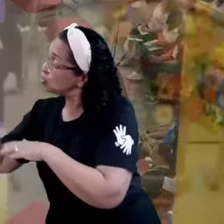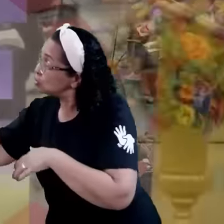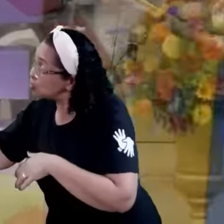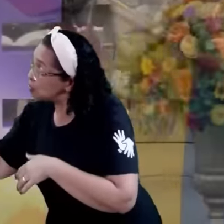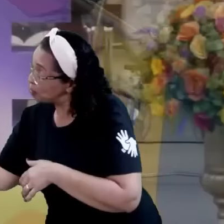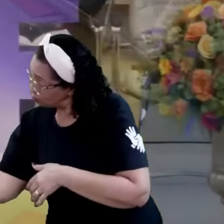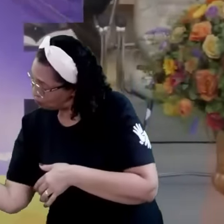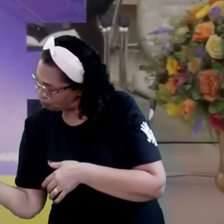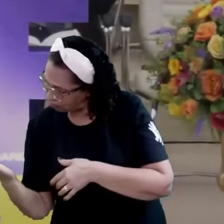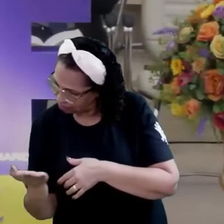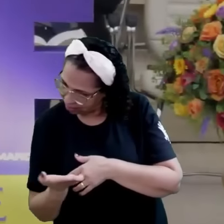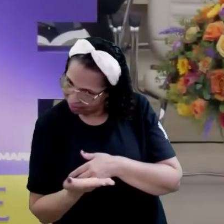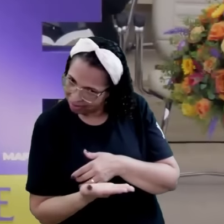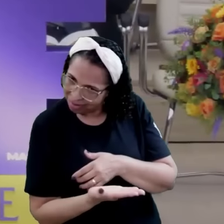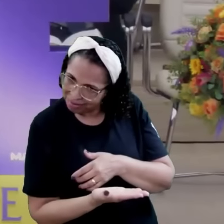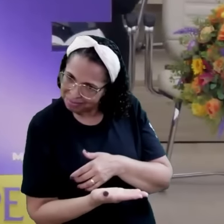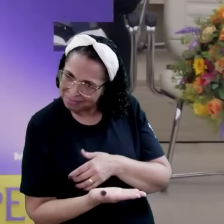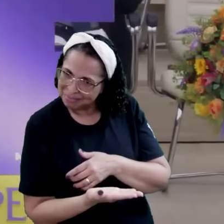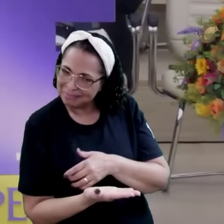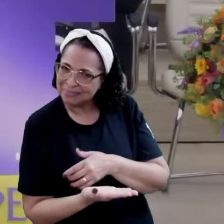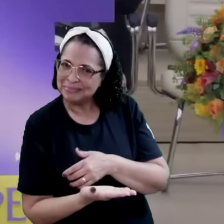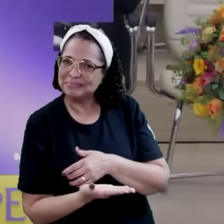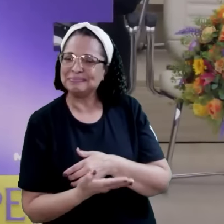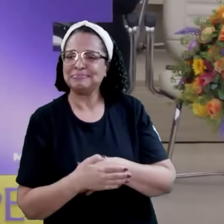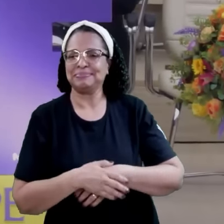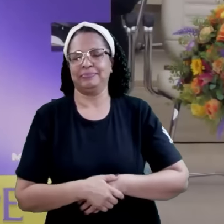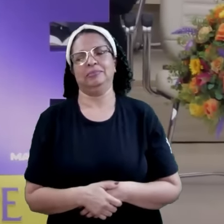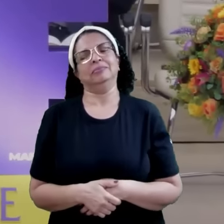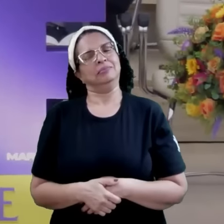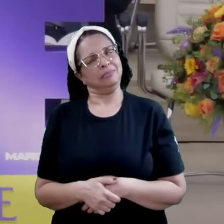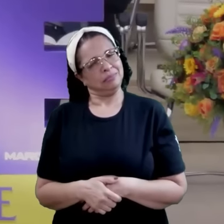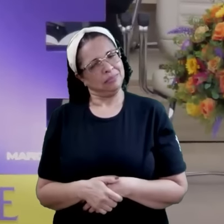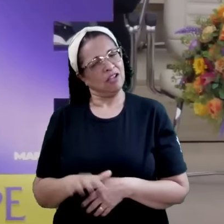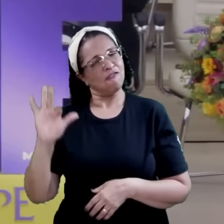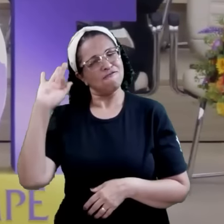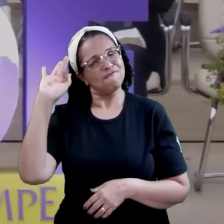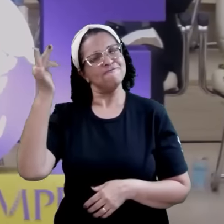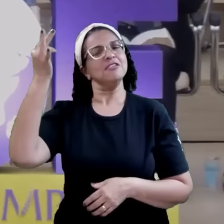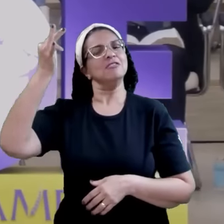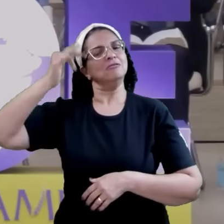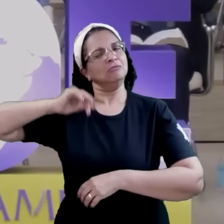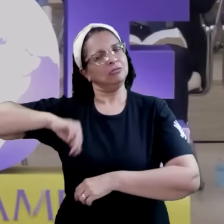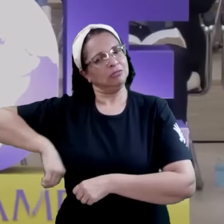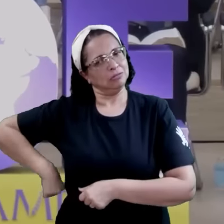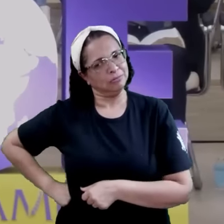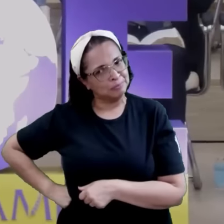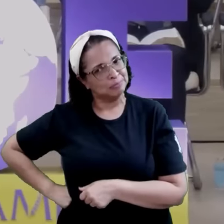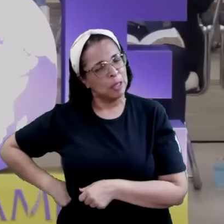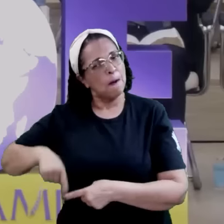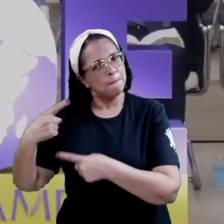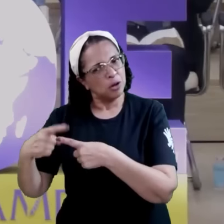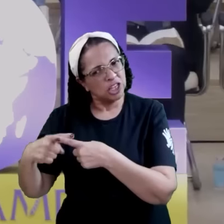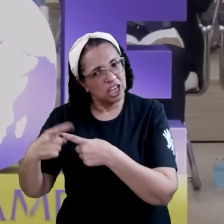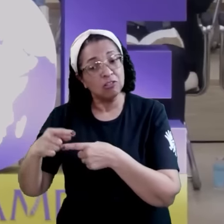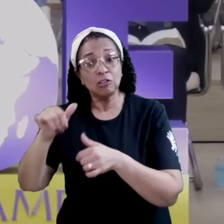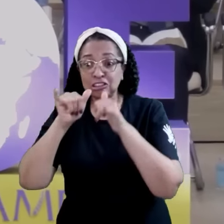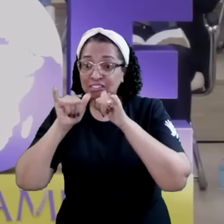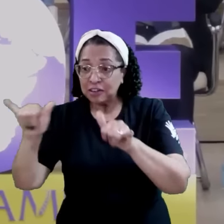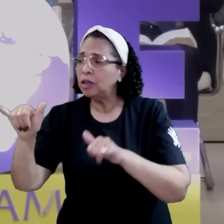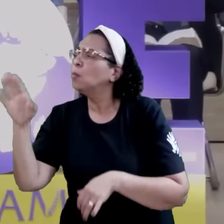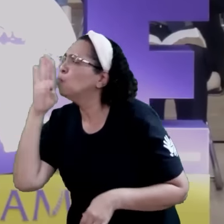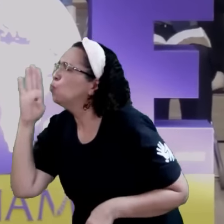Cala a boca b meu não tô escutando o que o Nazareno tá falando parou chame ele chama amigo tem de